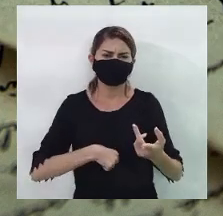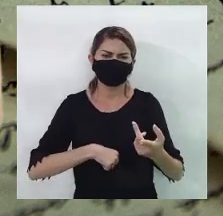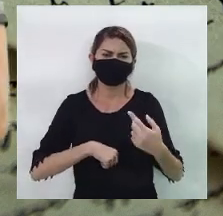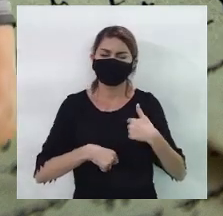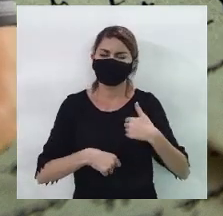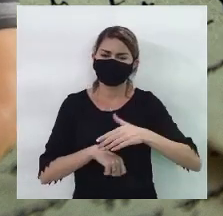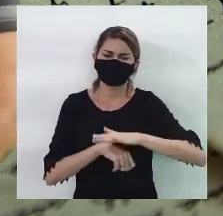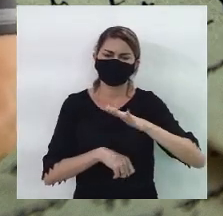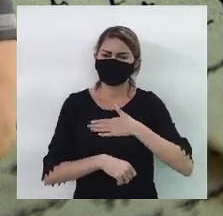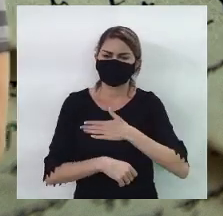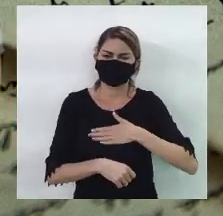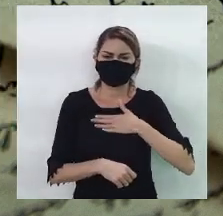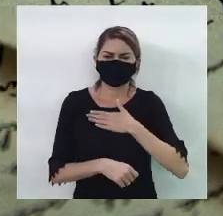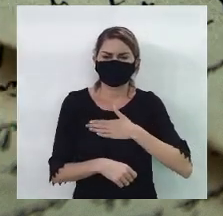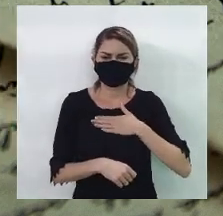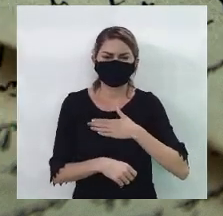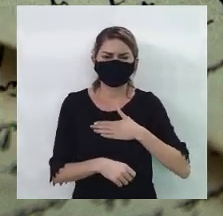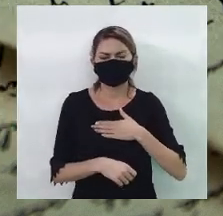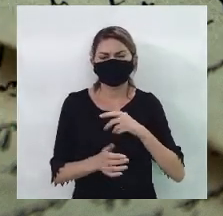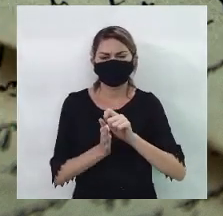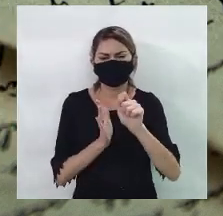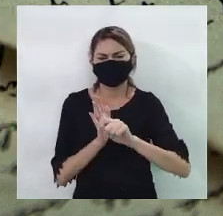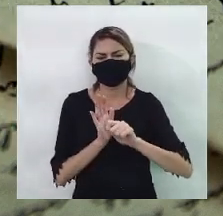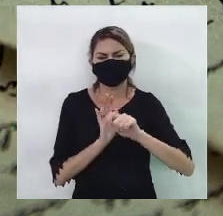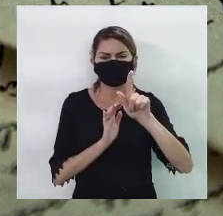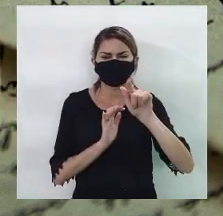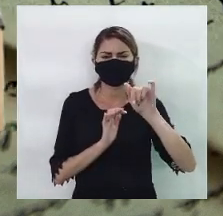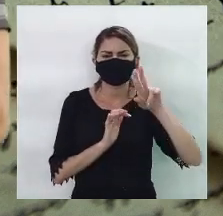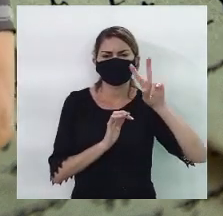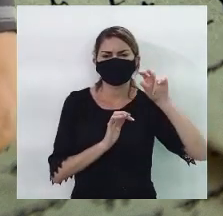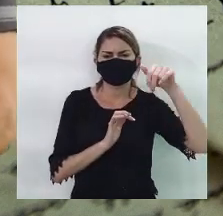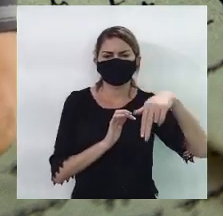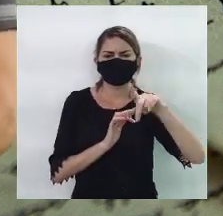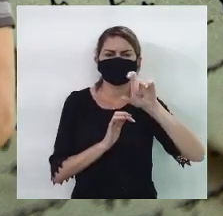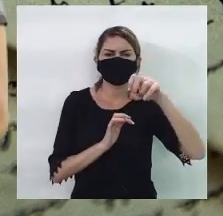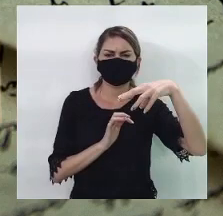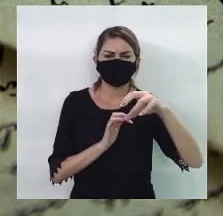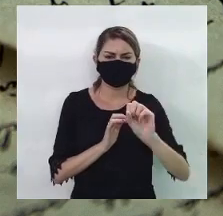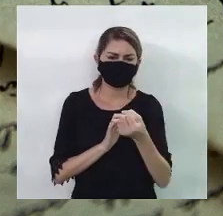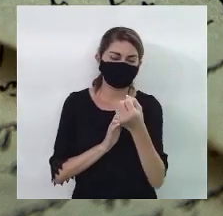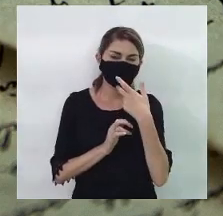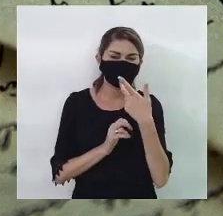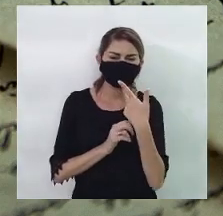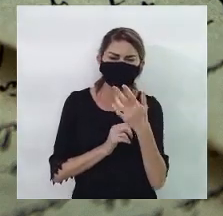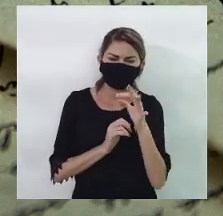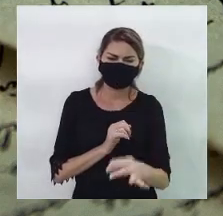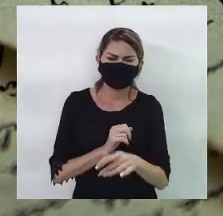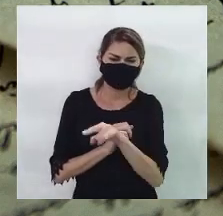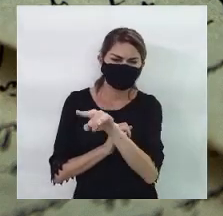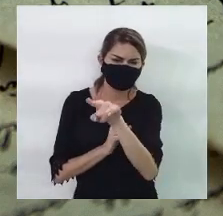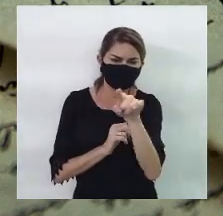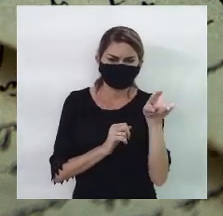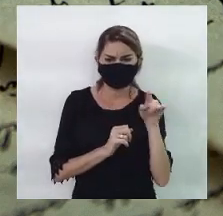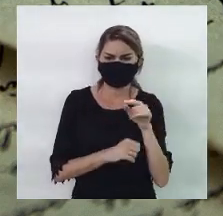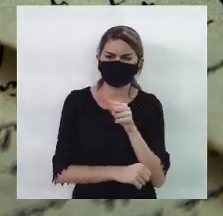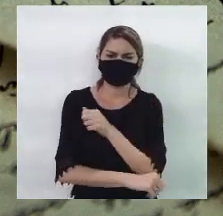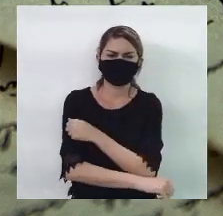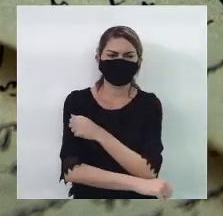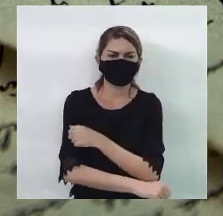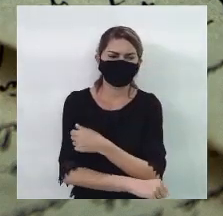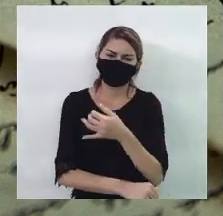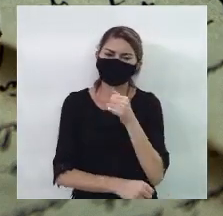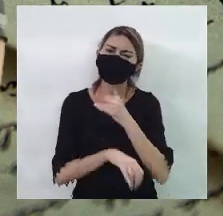mais gosto e leio é o escritor pernambucano Gilvan Lemos. Eu falei em Gilvan Lemos justamente para que vocês, estudantes,